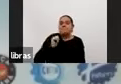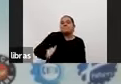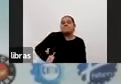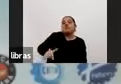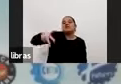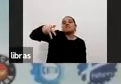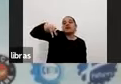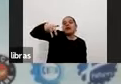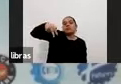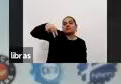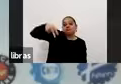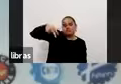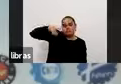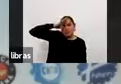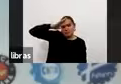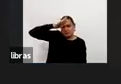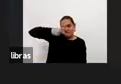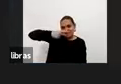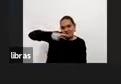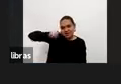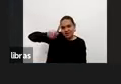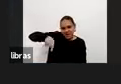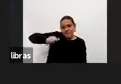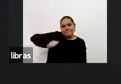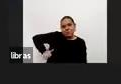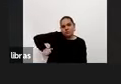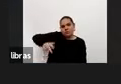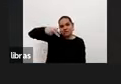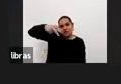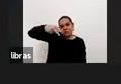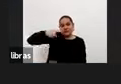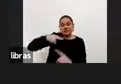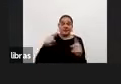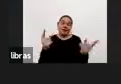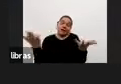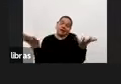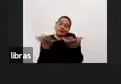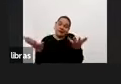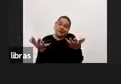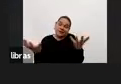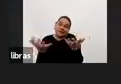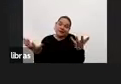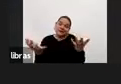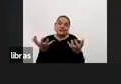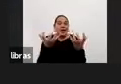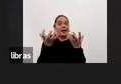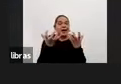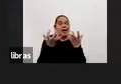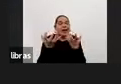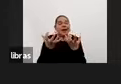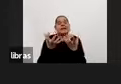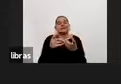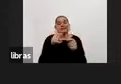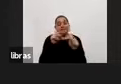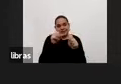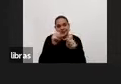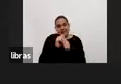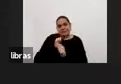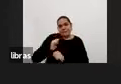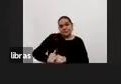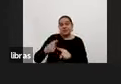Certo? Uhum. Mas agora se renderam, né, a isso daí. Por que que se renderam a isso? Porque a